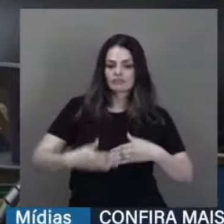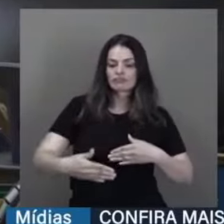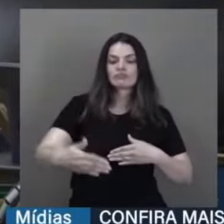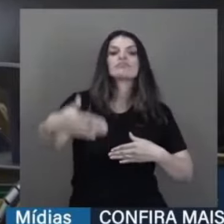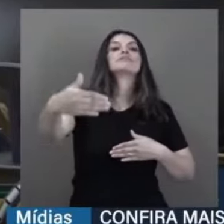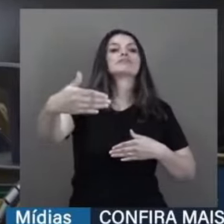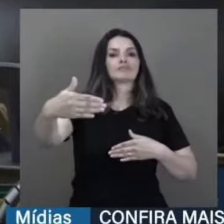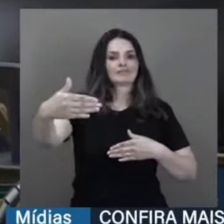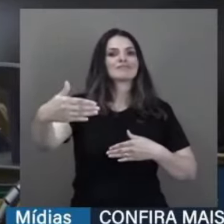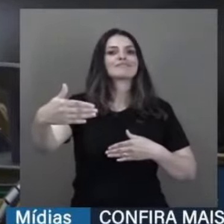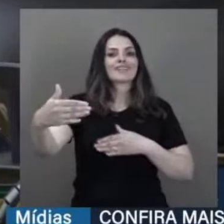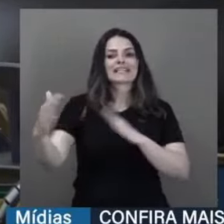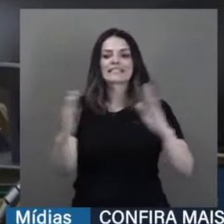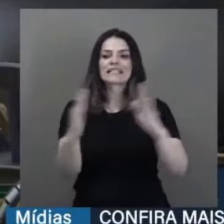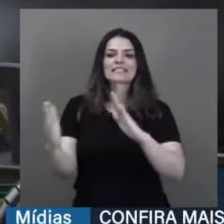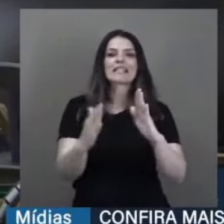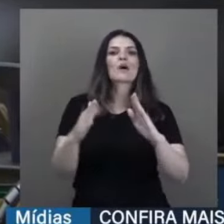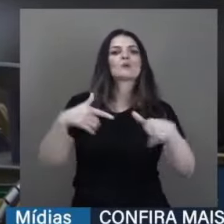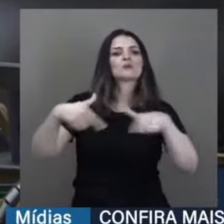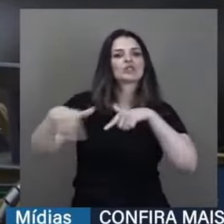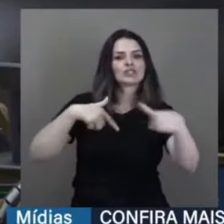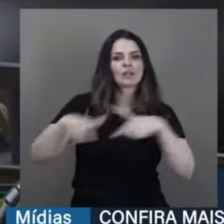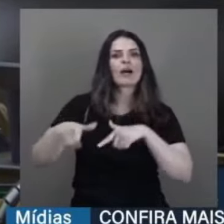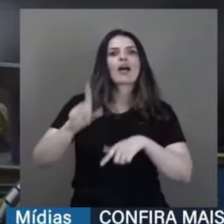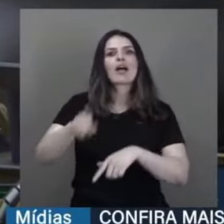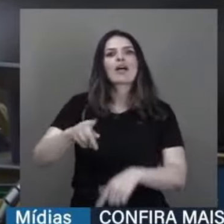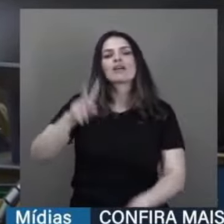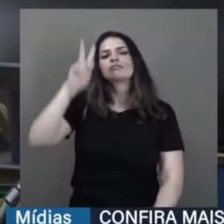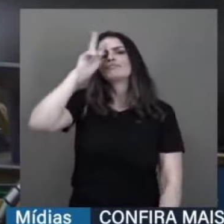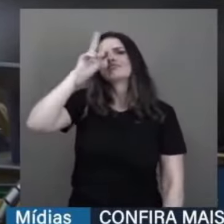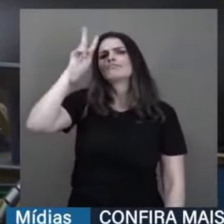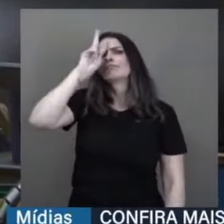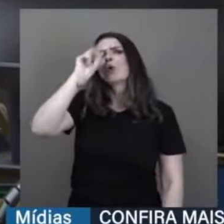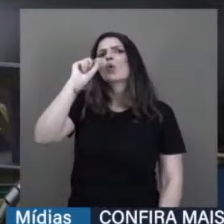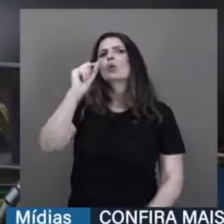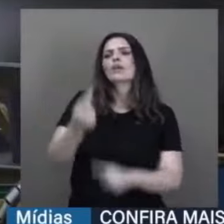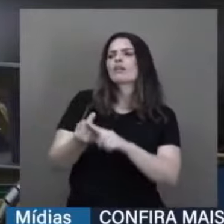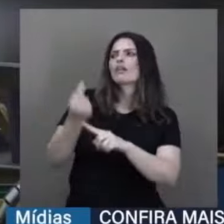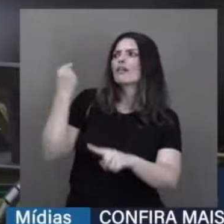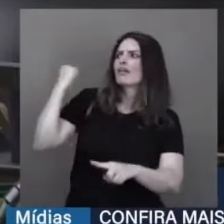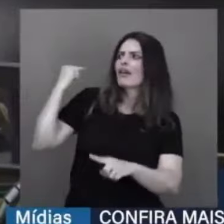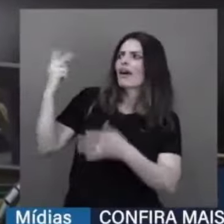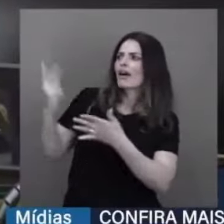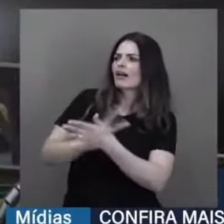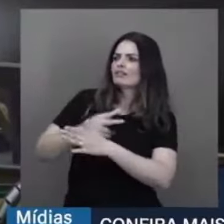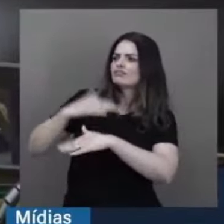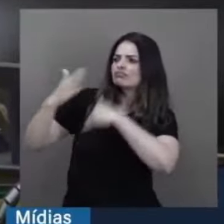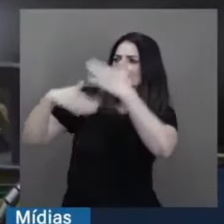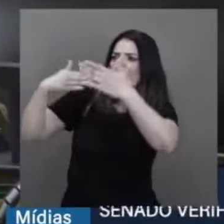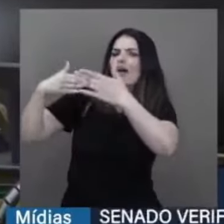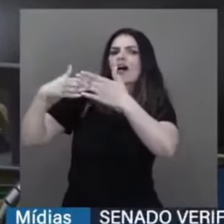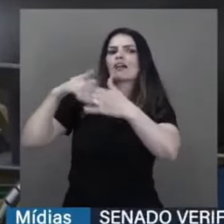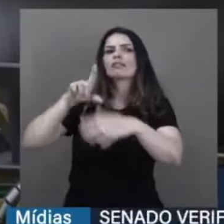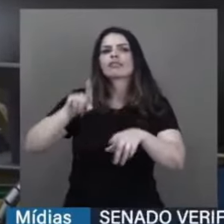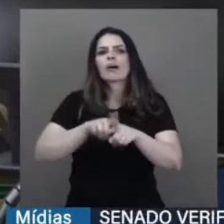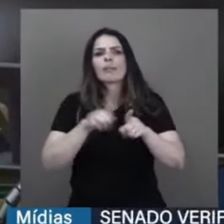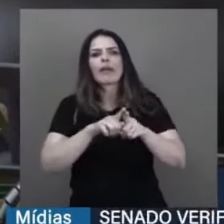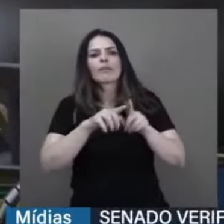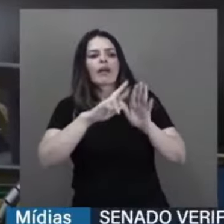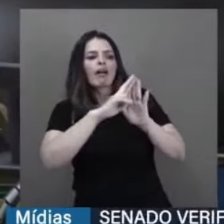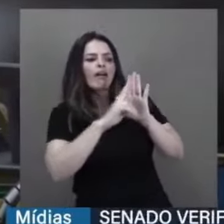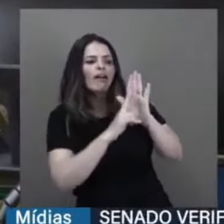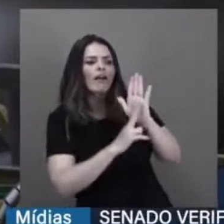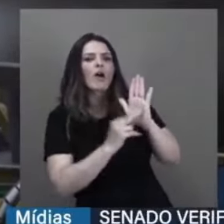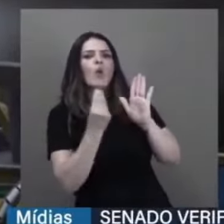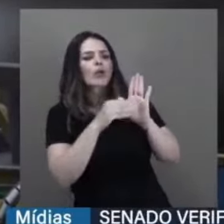sempre uma oportunidade para rememorar o que evoluímos e para estabelecermos as prioridades